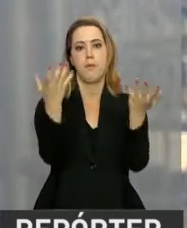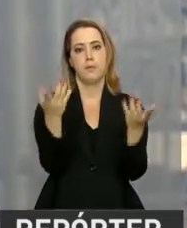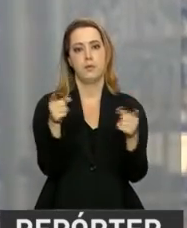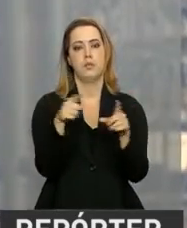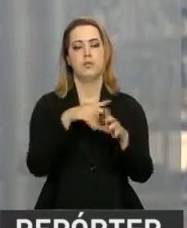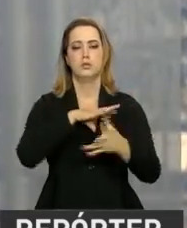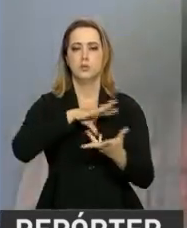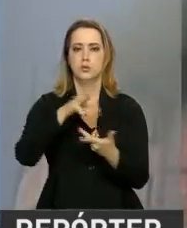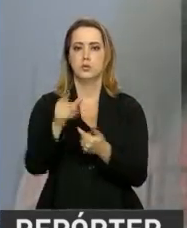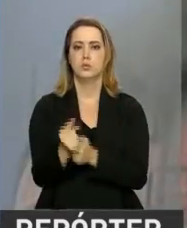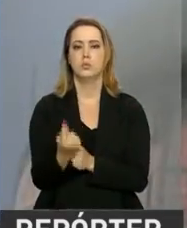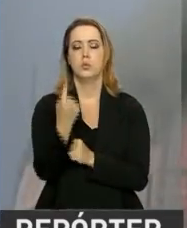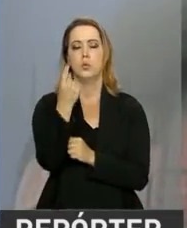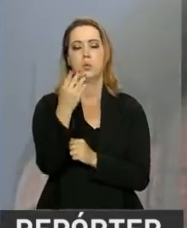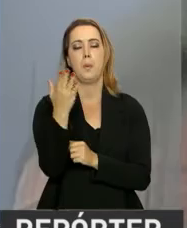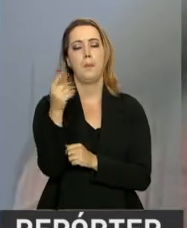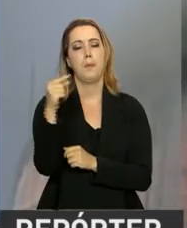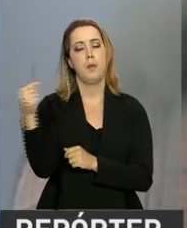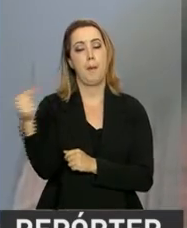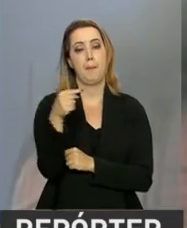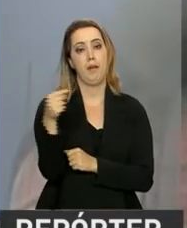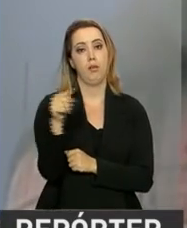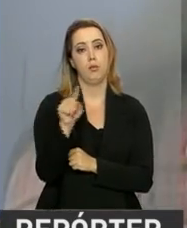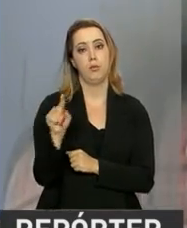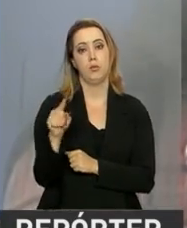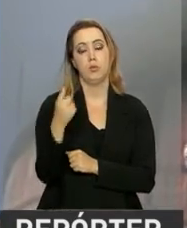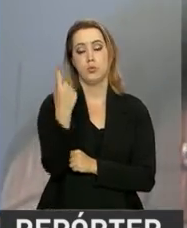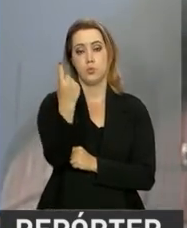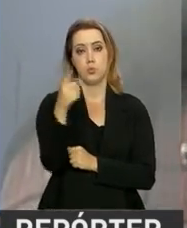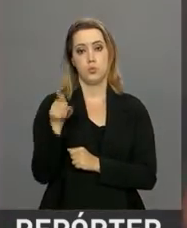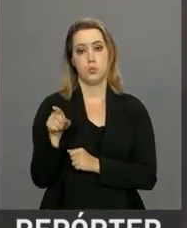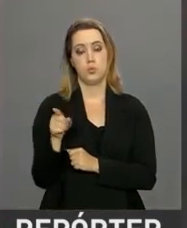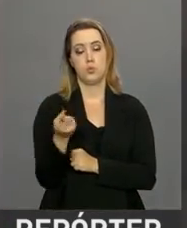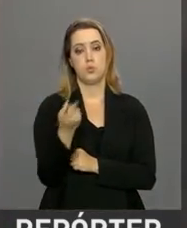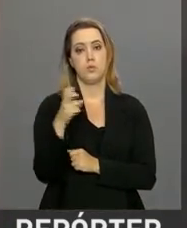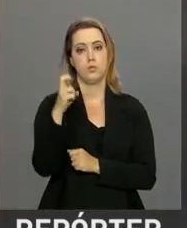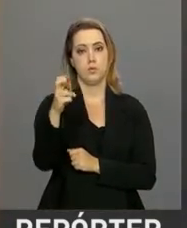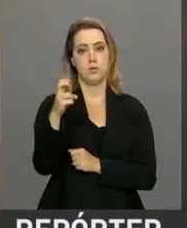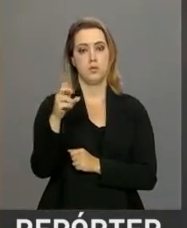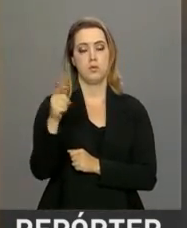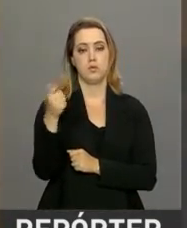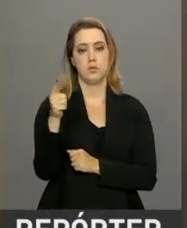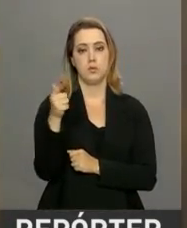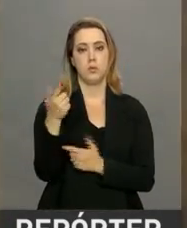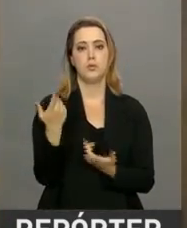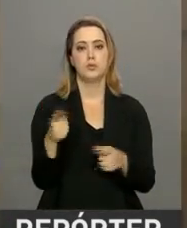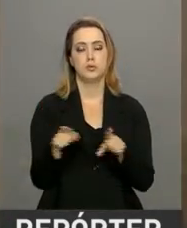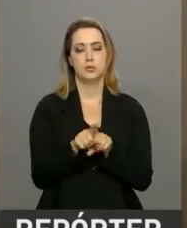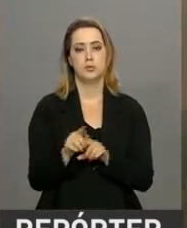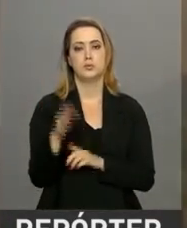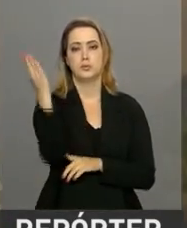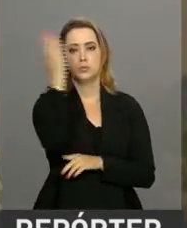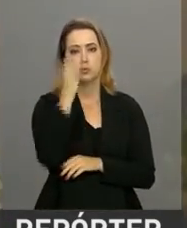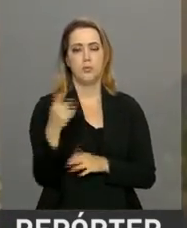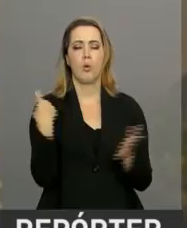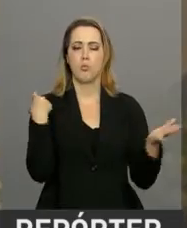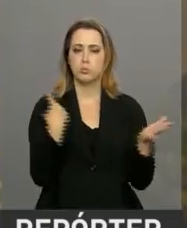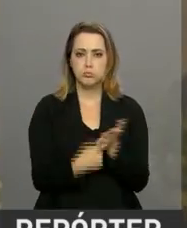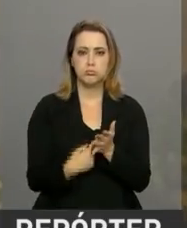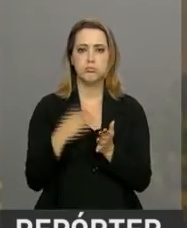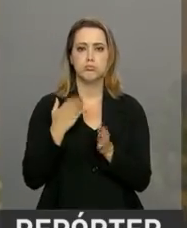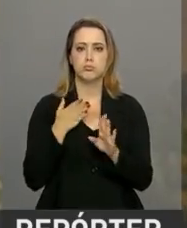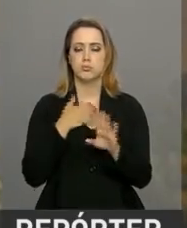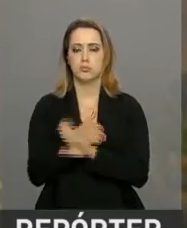um grau e meio celsius o brasil foi um dos primeiros países a confirmar a participação do acordo